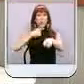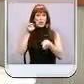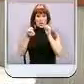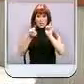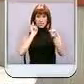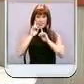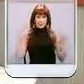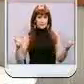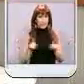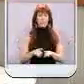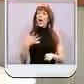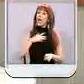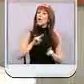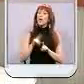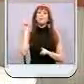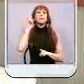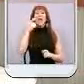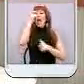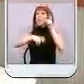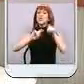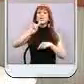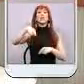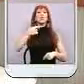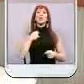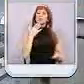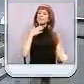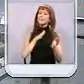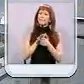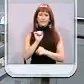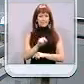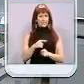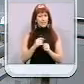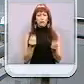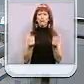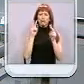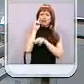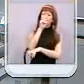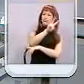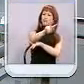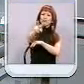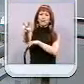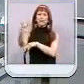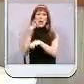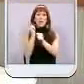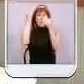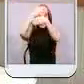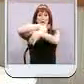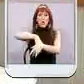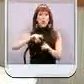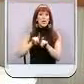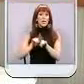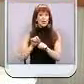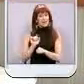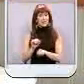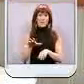animação, onde se pretende, acima de tudo, que as pessoas depois possam usufruir da magnífica vista à meia-noite, quando